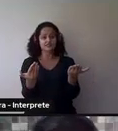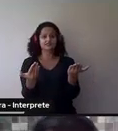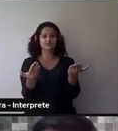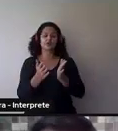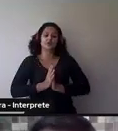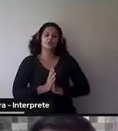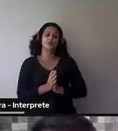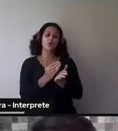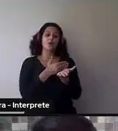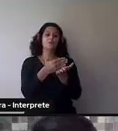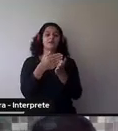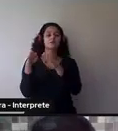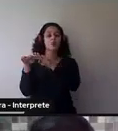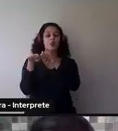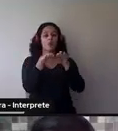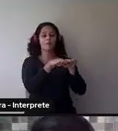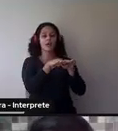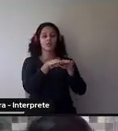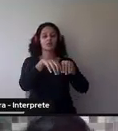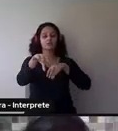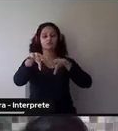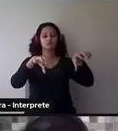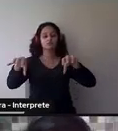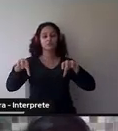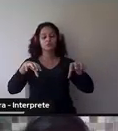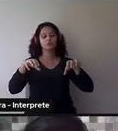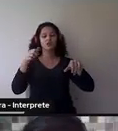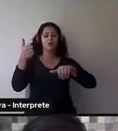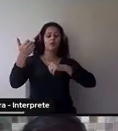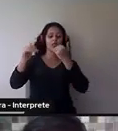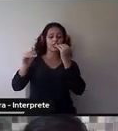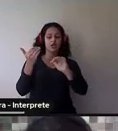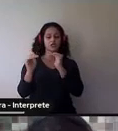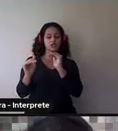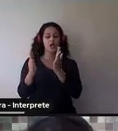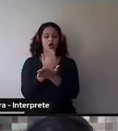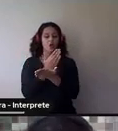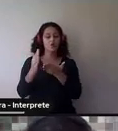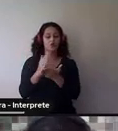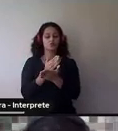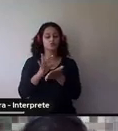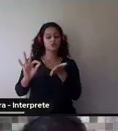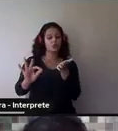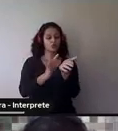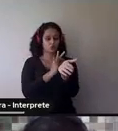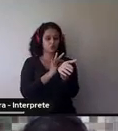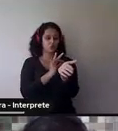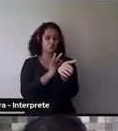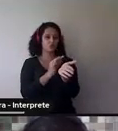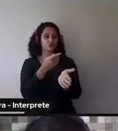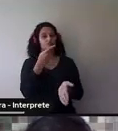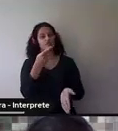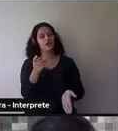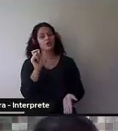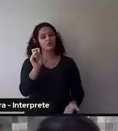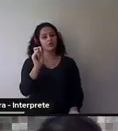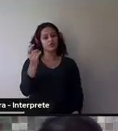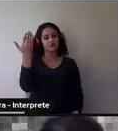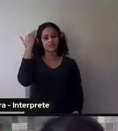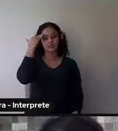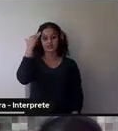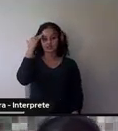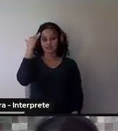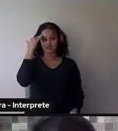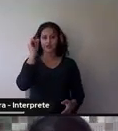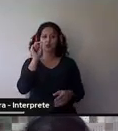distribuição, eles são analisados, alguns autores como Carvalho e Almeida, eles atribuem que a compreensão sobre os padrões associados às faixas